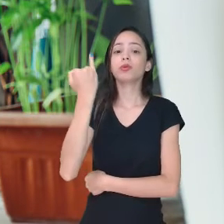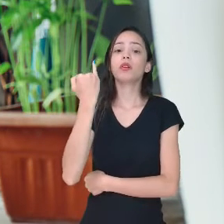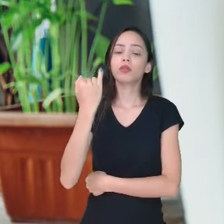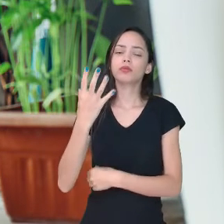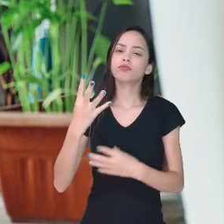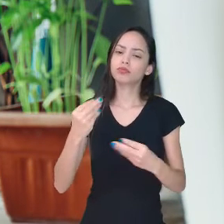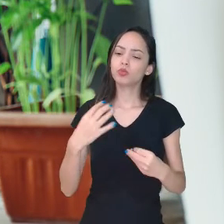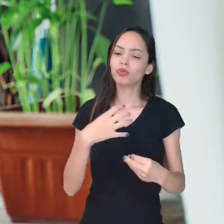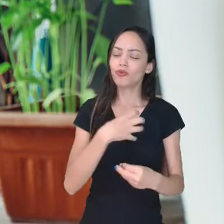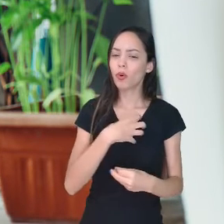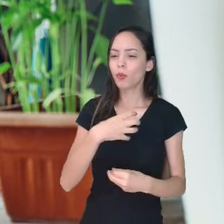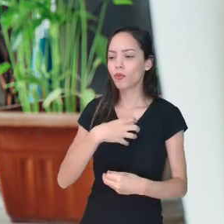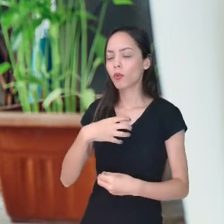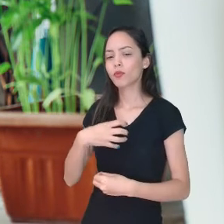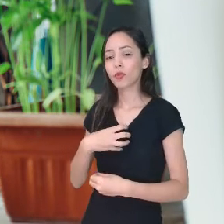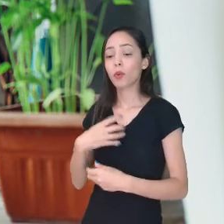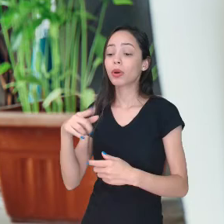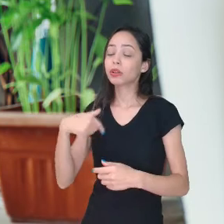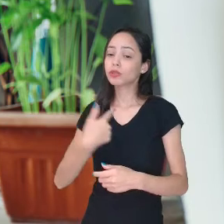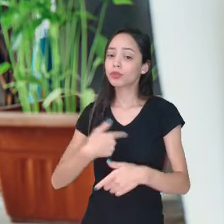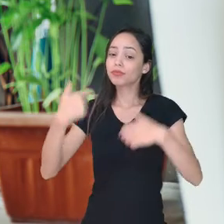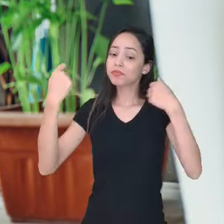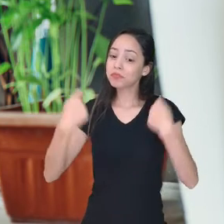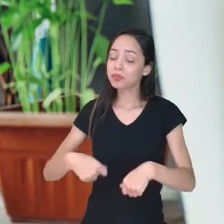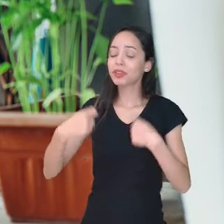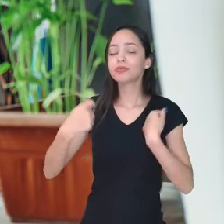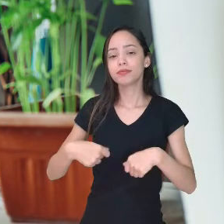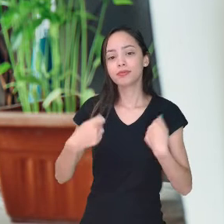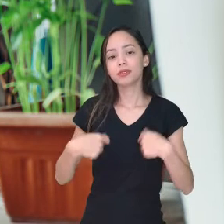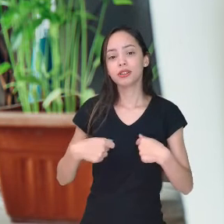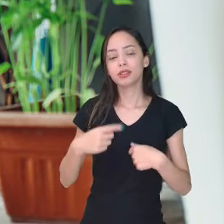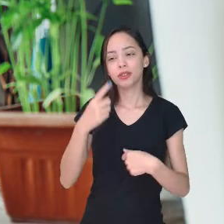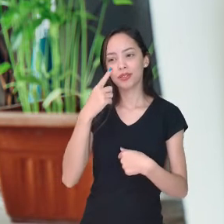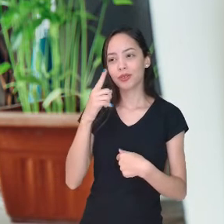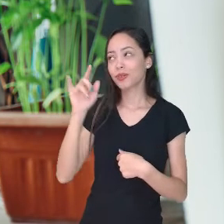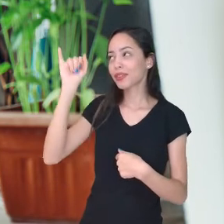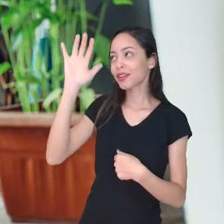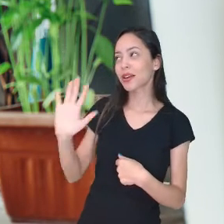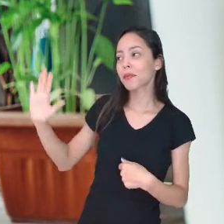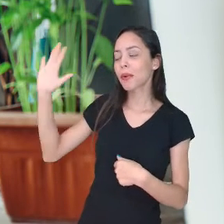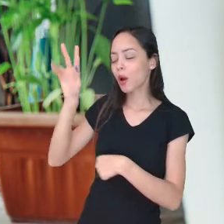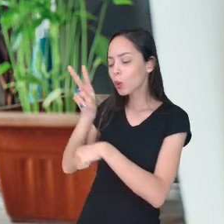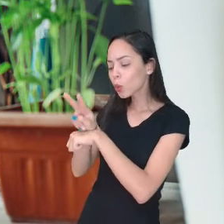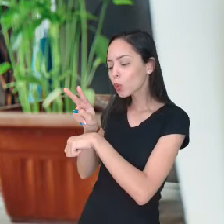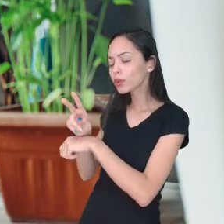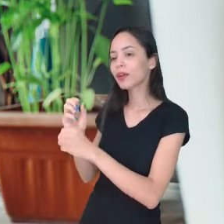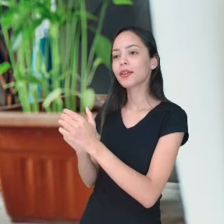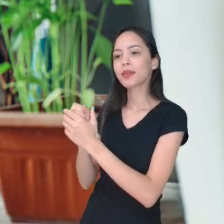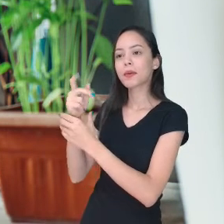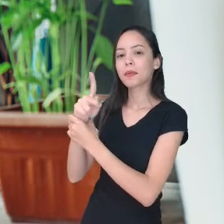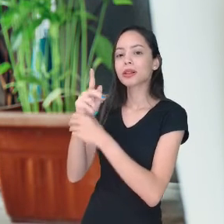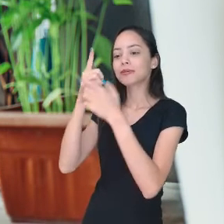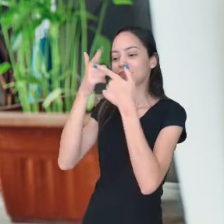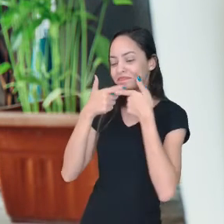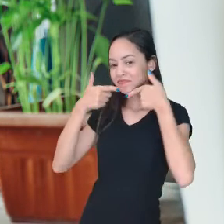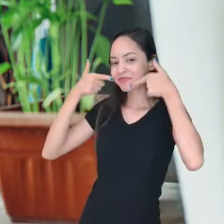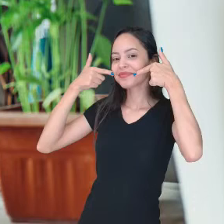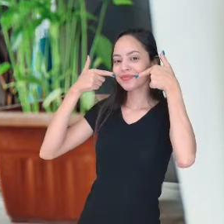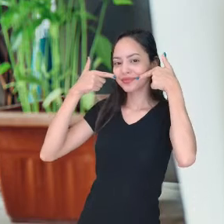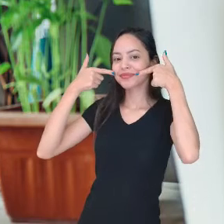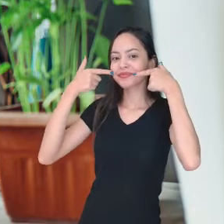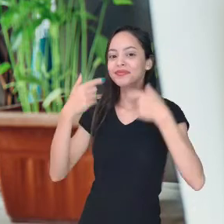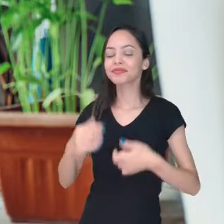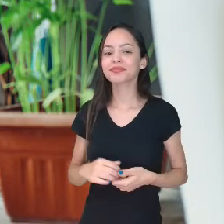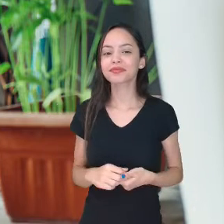formas. Nós precisamos delas. A gente vê aí essa imagem da pessoa, né, cuidando de uma planta, vê a alegria que ela está. Quem cuida